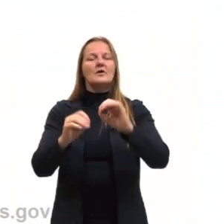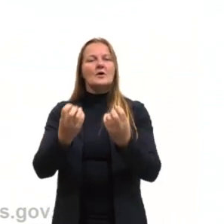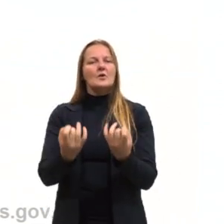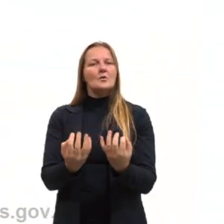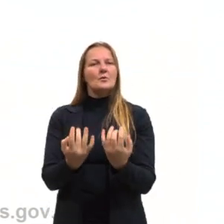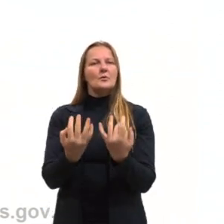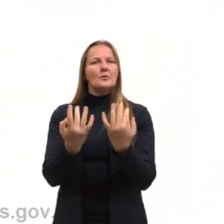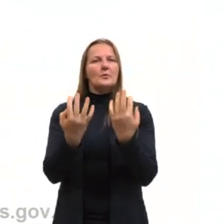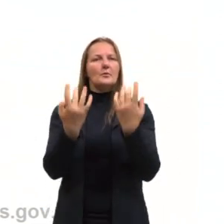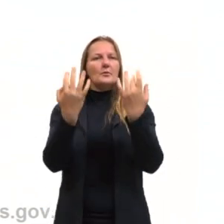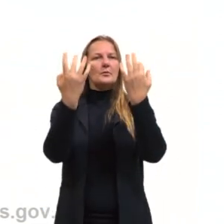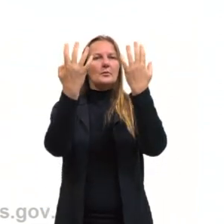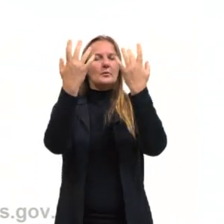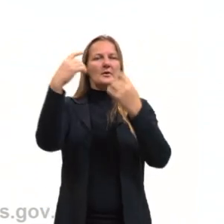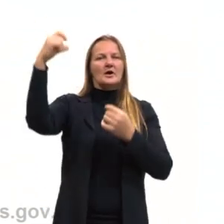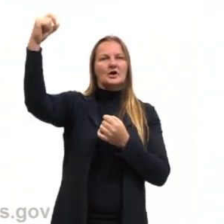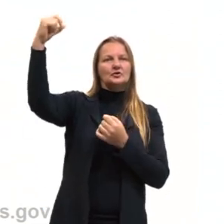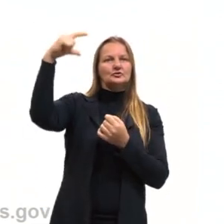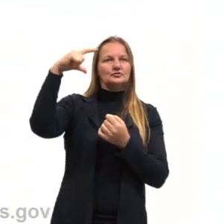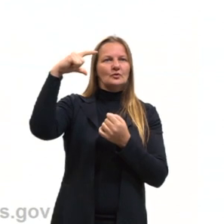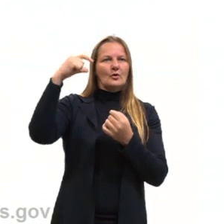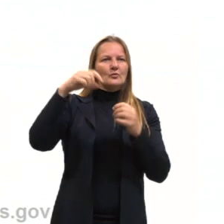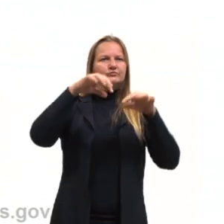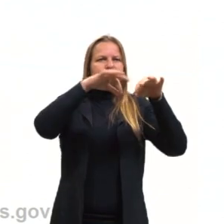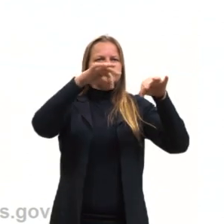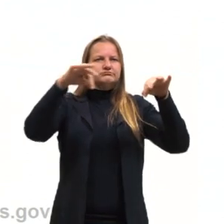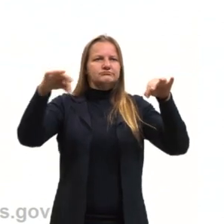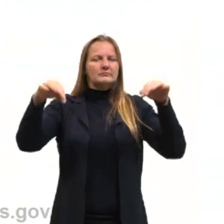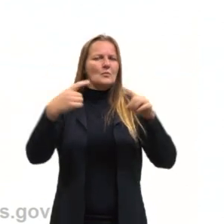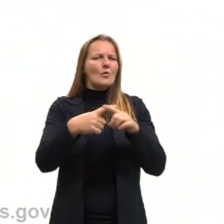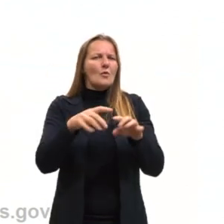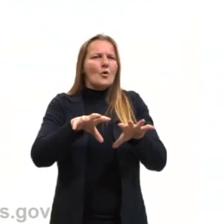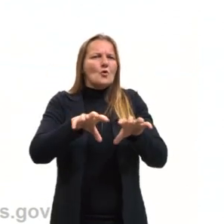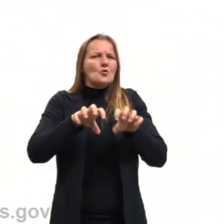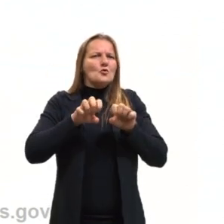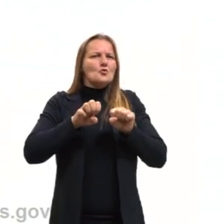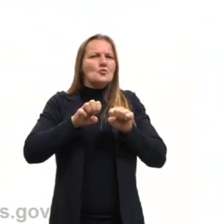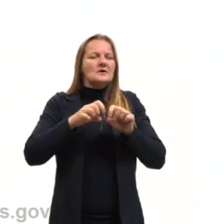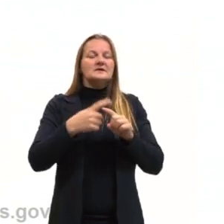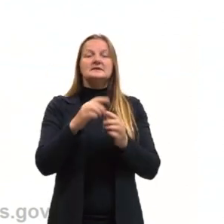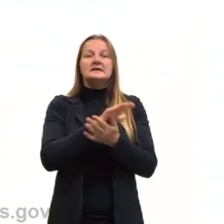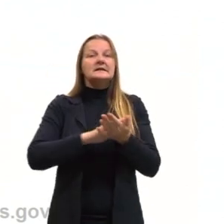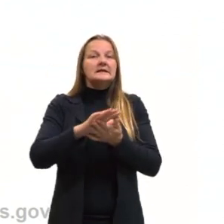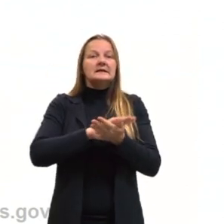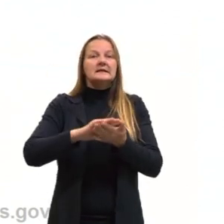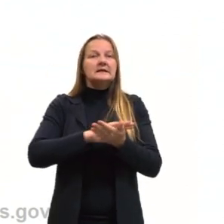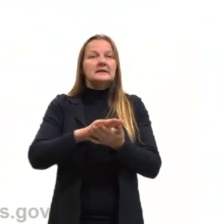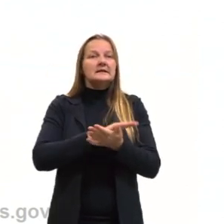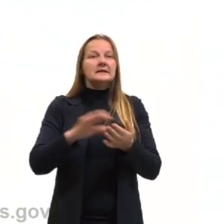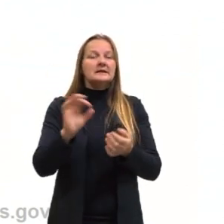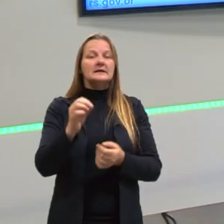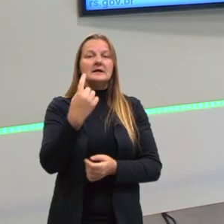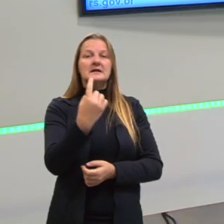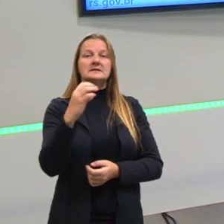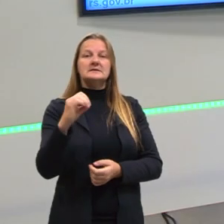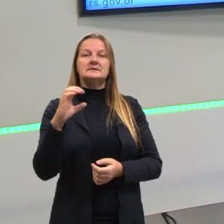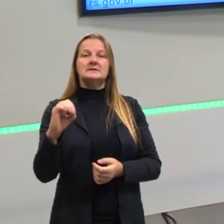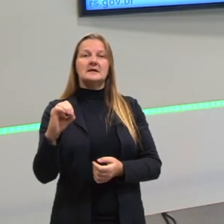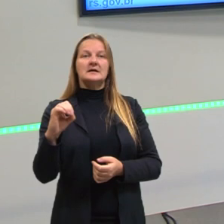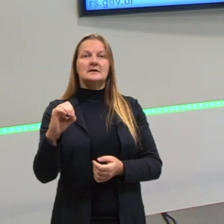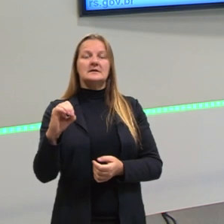da roupa molhada para arrumar a tela a roupa ficar seca se não tem nada aquecendo ali até 100 graus Celsius